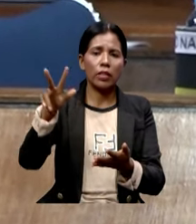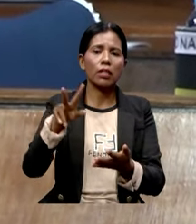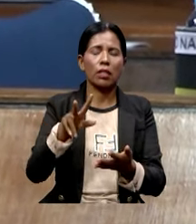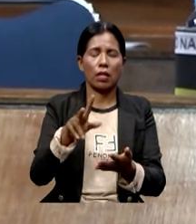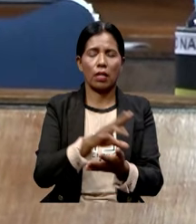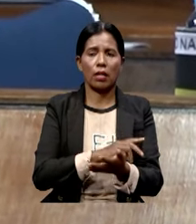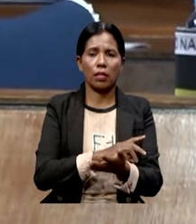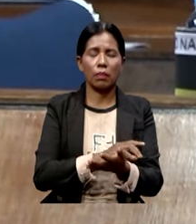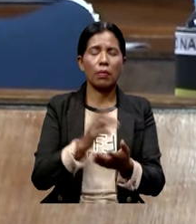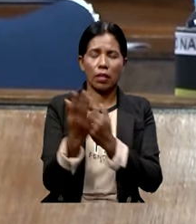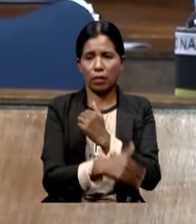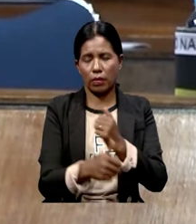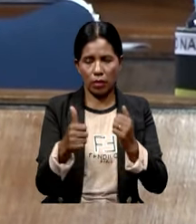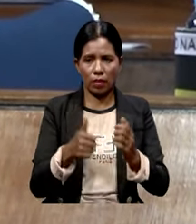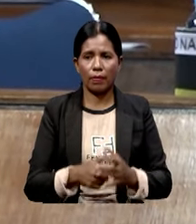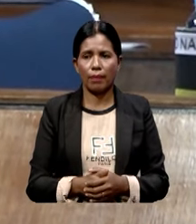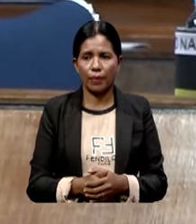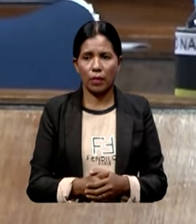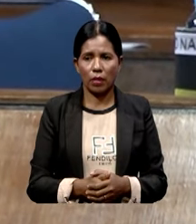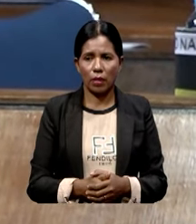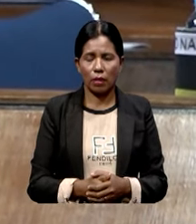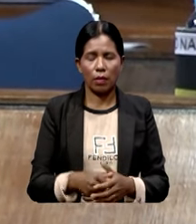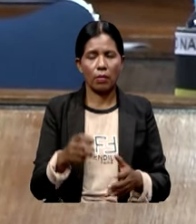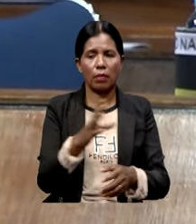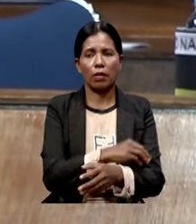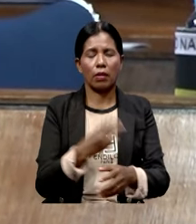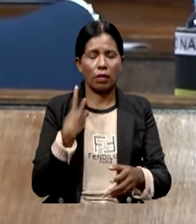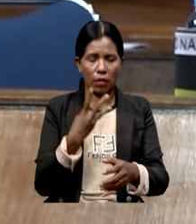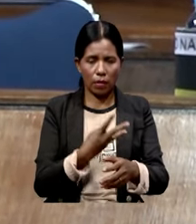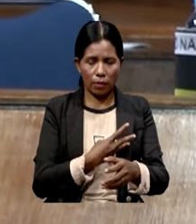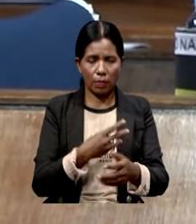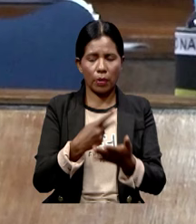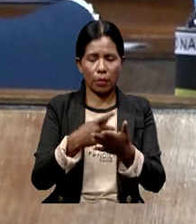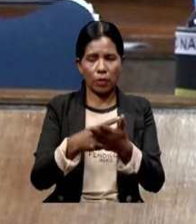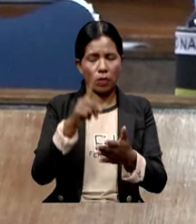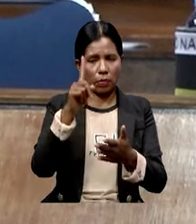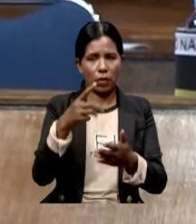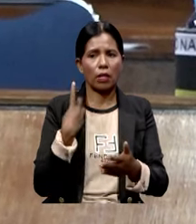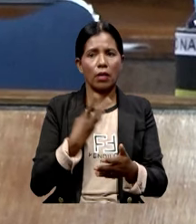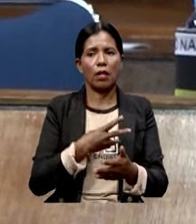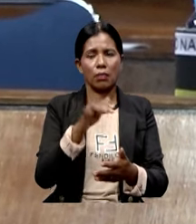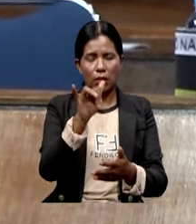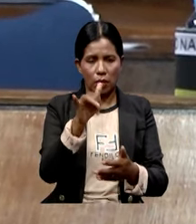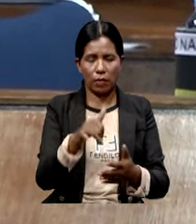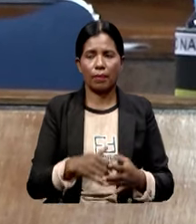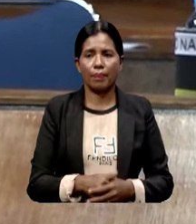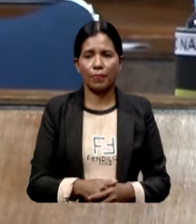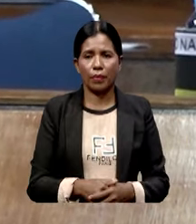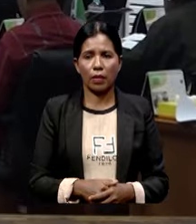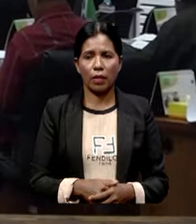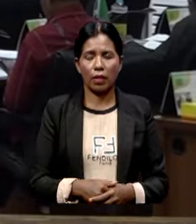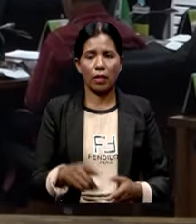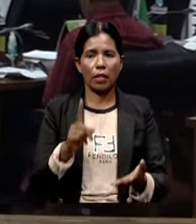rubrica e dane e proposta número um se secretariado aceita vai a objeção. Enquanto foi